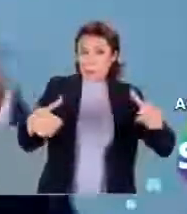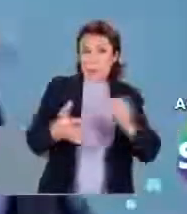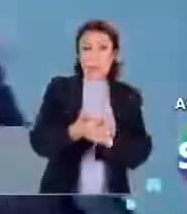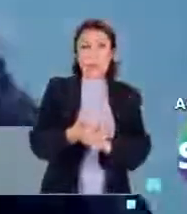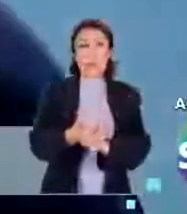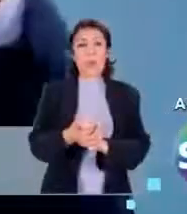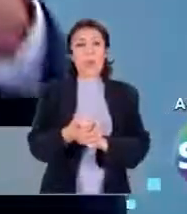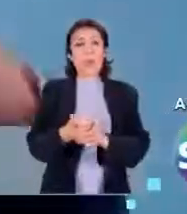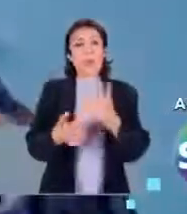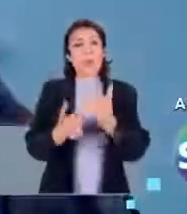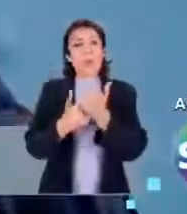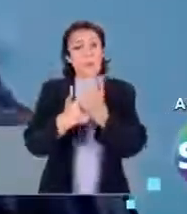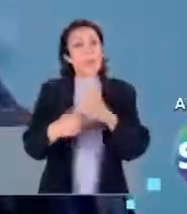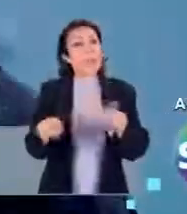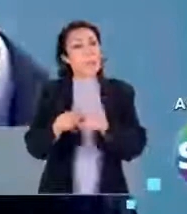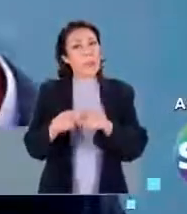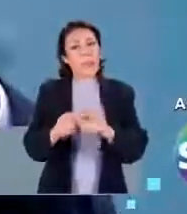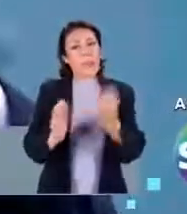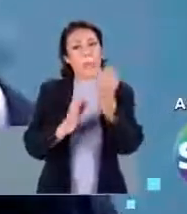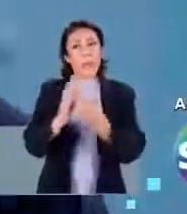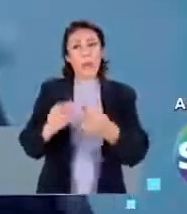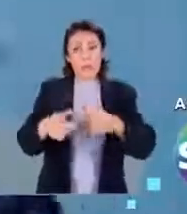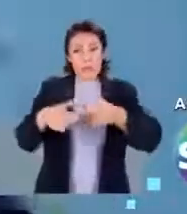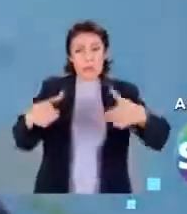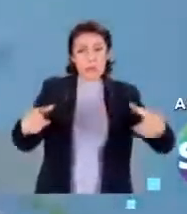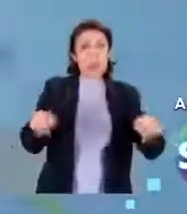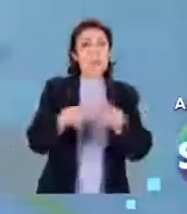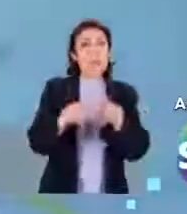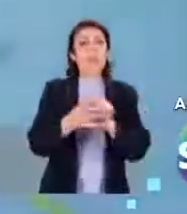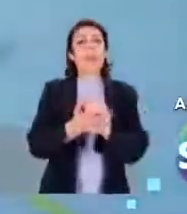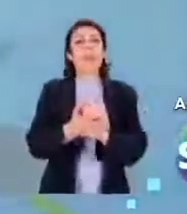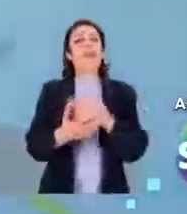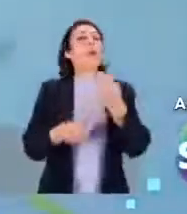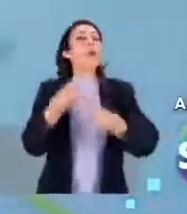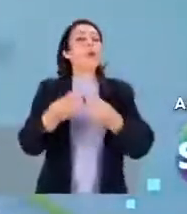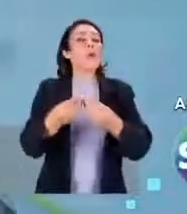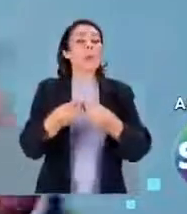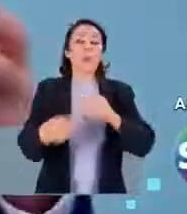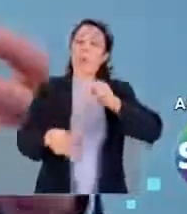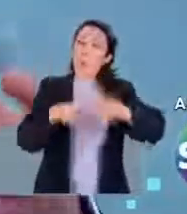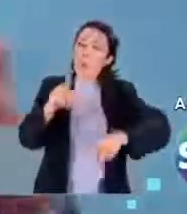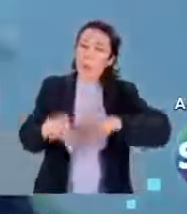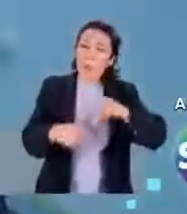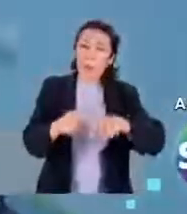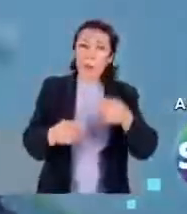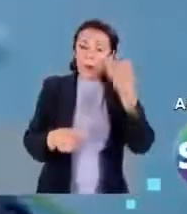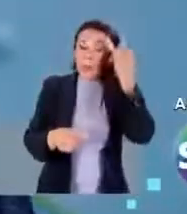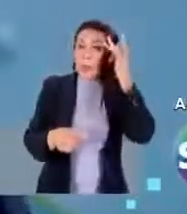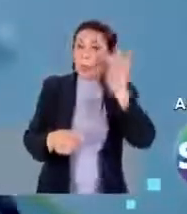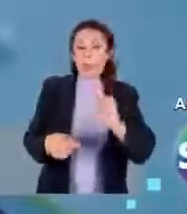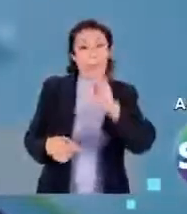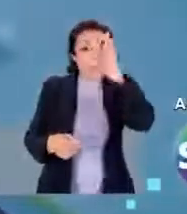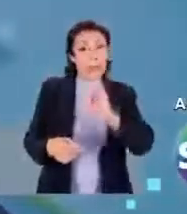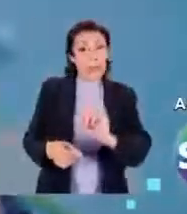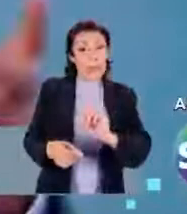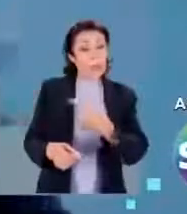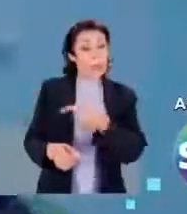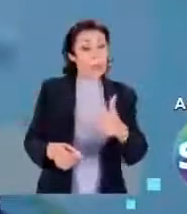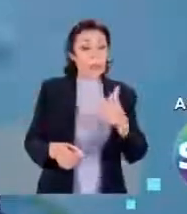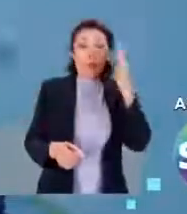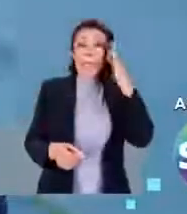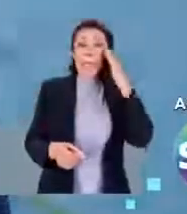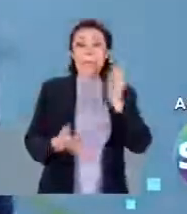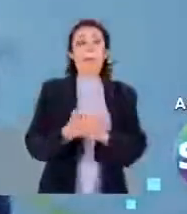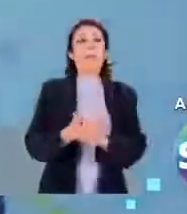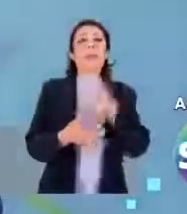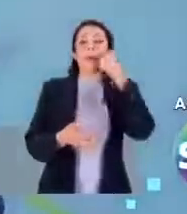explodiu os impostos aumentando o tempo todo mas aumenta aonde aumenta nas costas do povo que nem sequer tem tido o direito de saber então